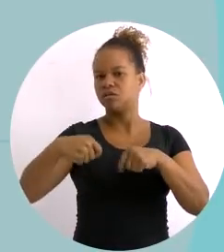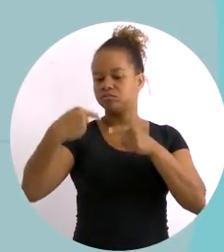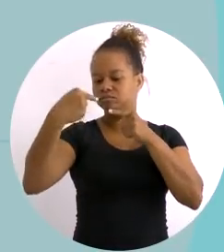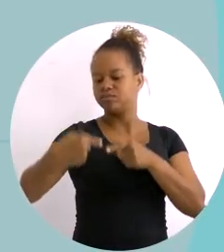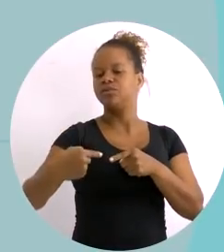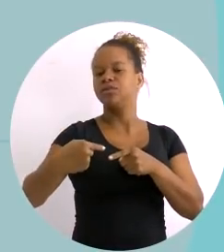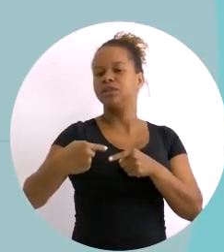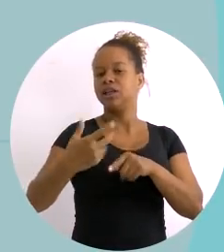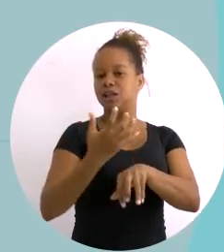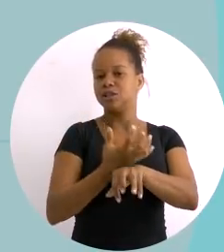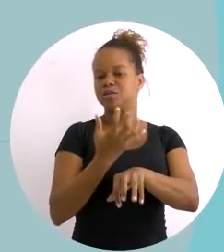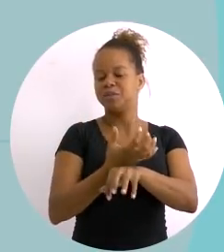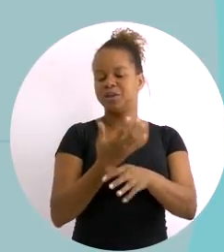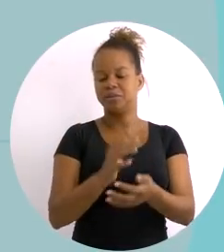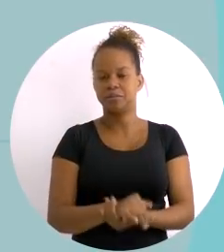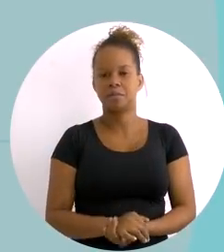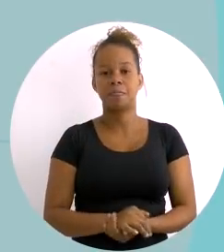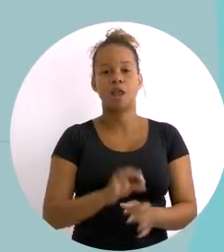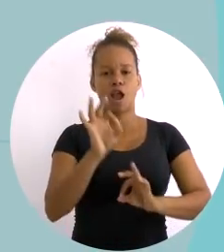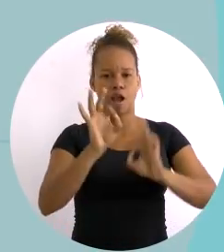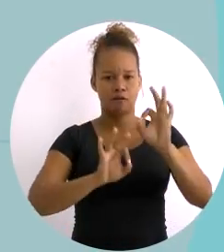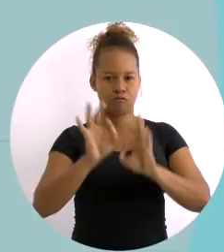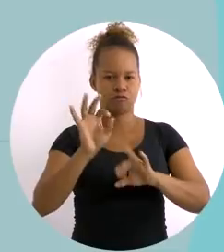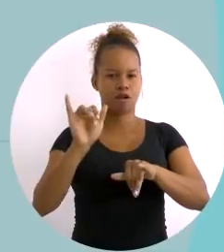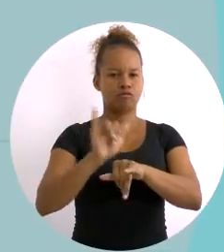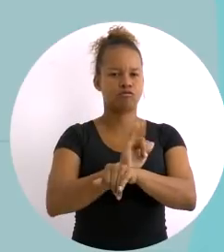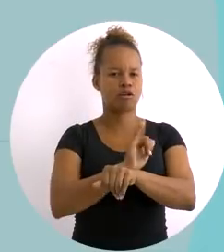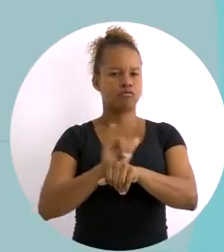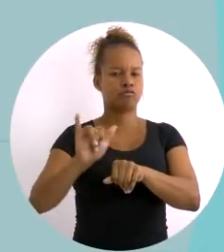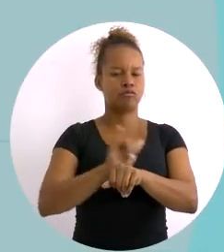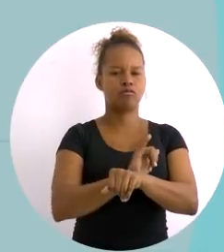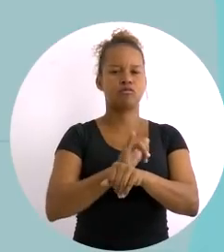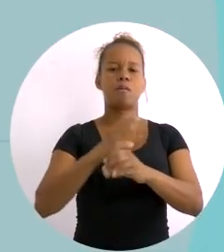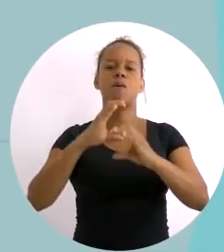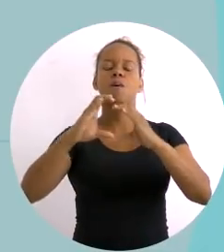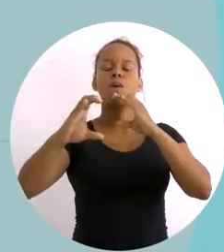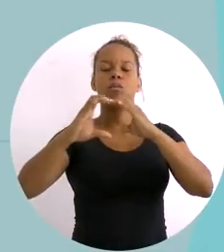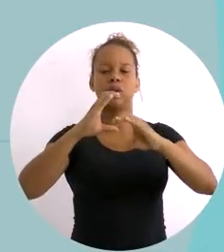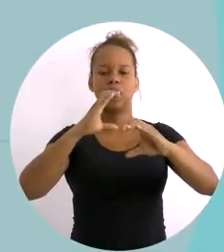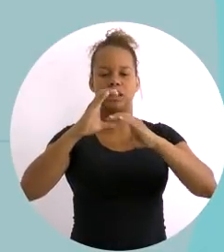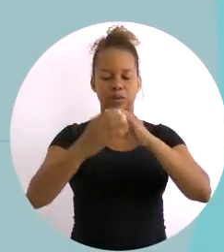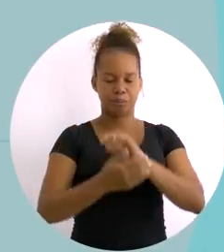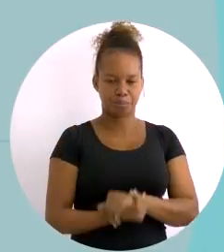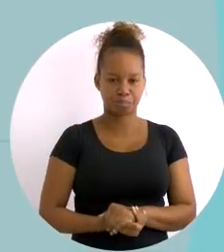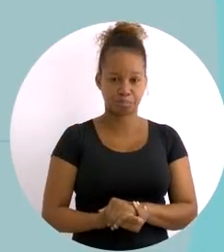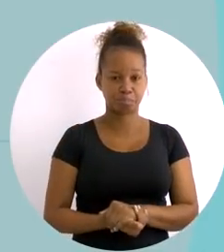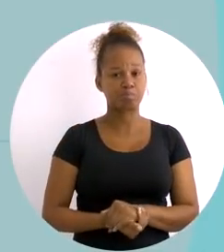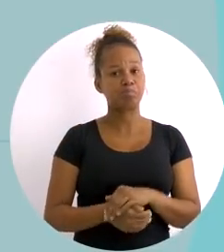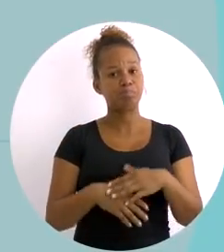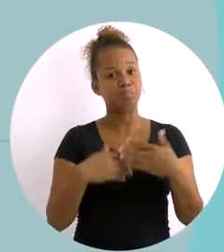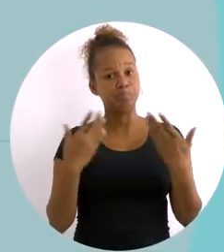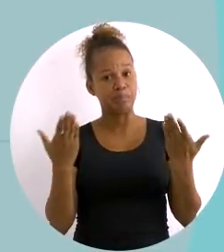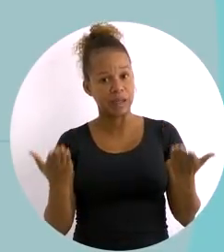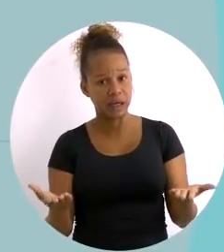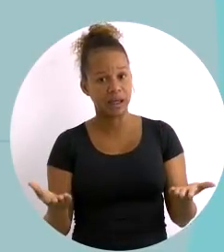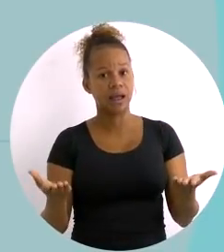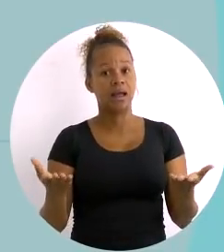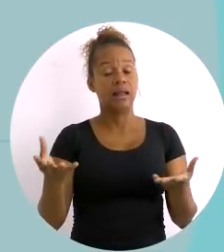partir dessa disciplina: elaborar estratégias para uma comunicação. Porém, antes de trazer